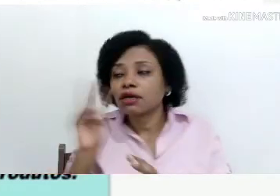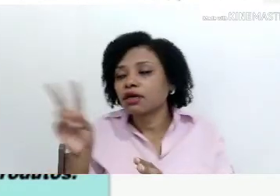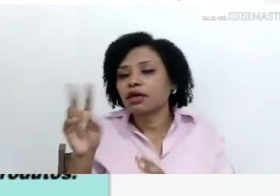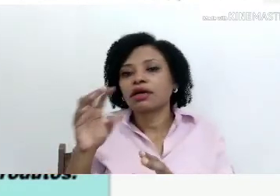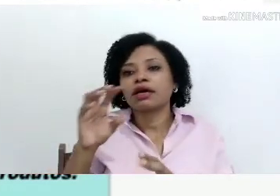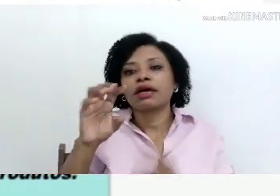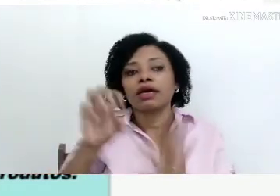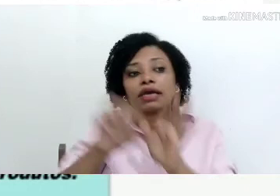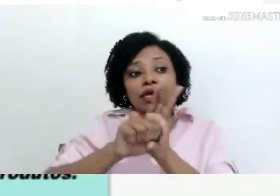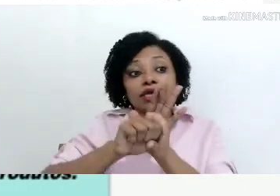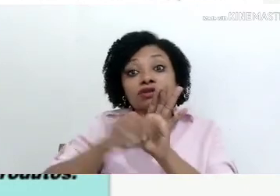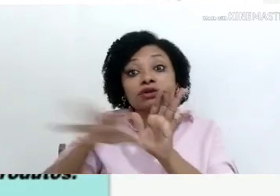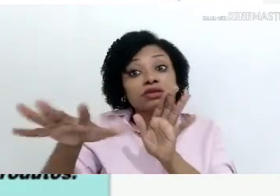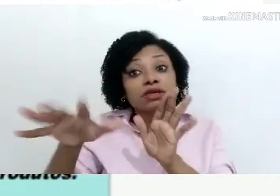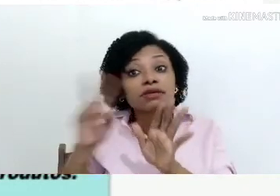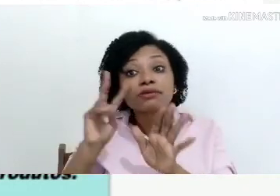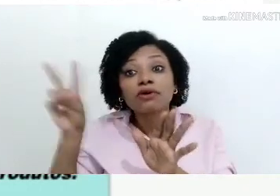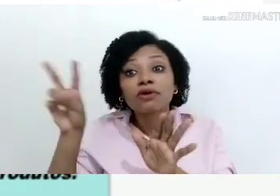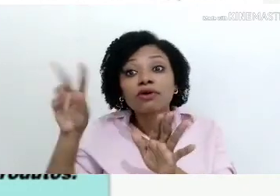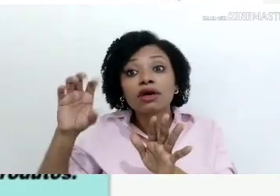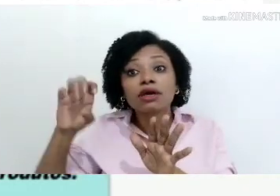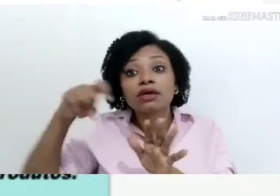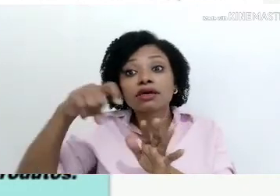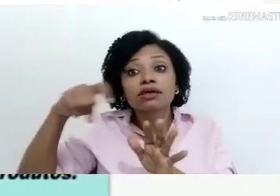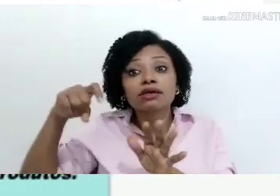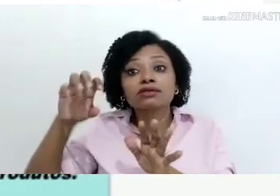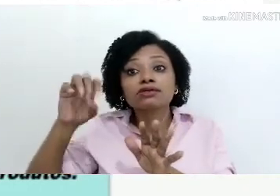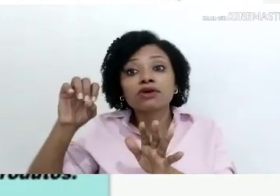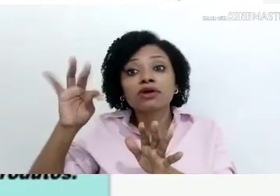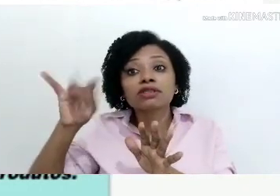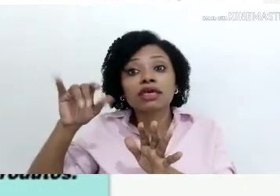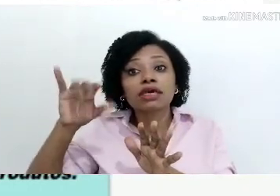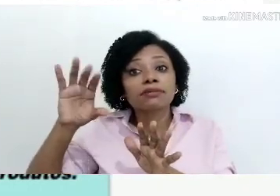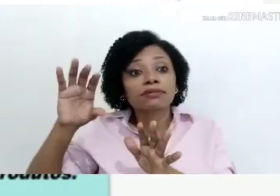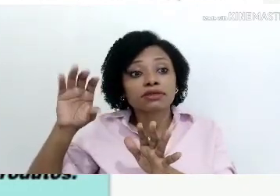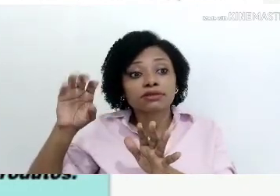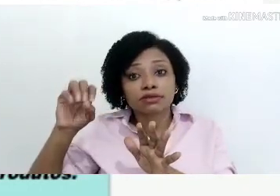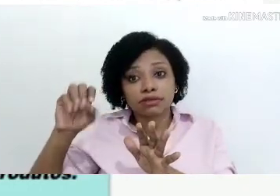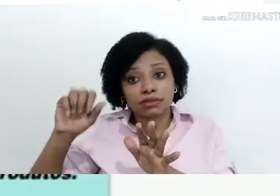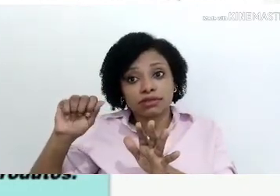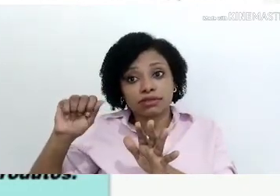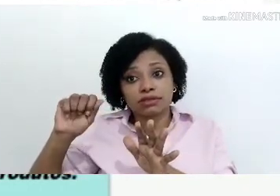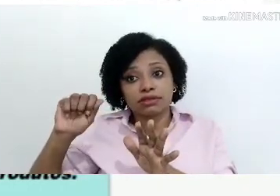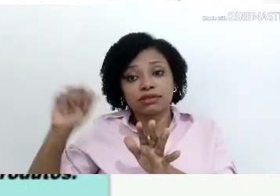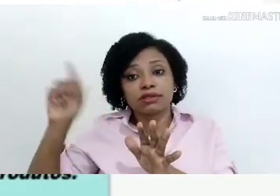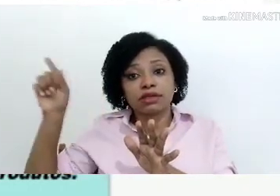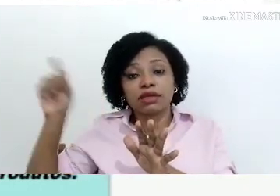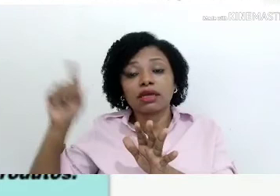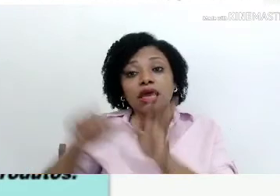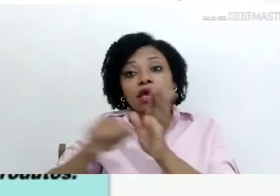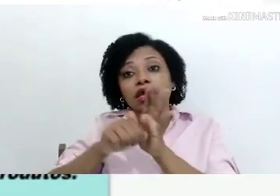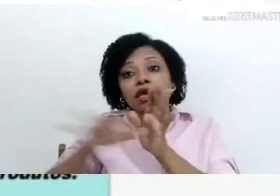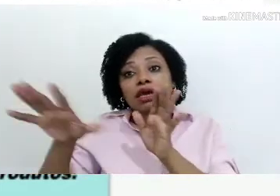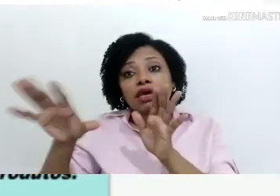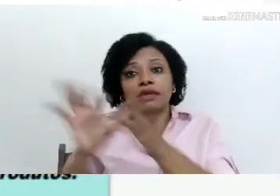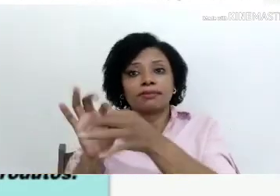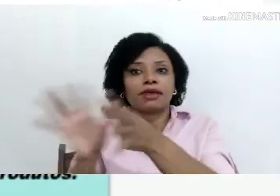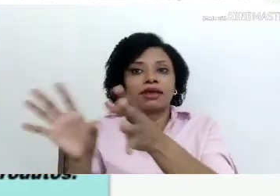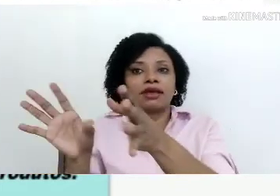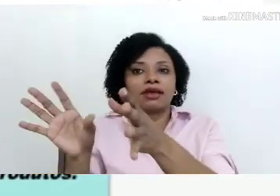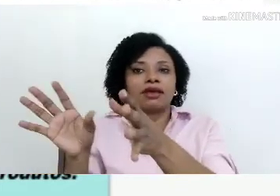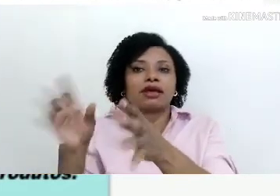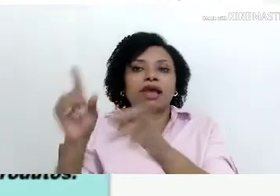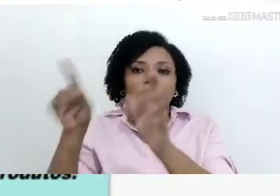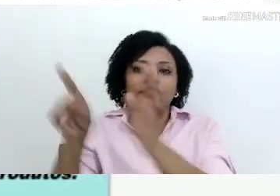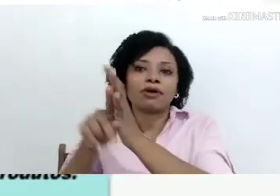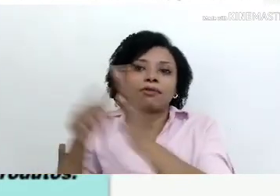qual, gente, exotérmico, liberação de calor, então verdadeiro. A diminuição